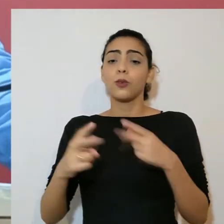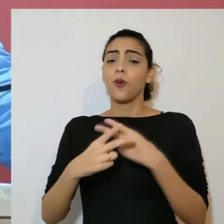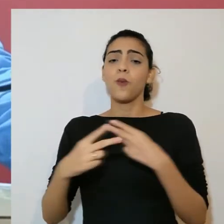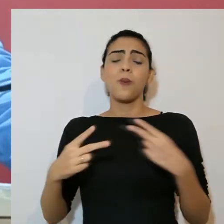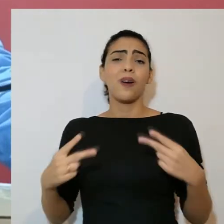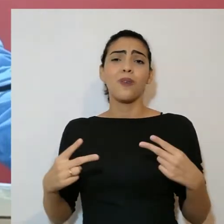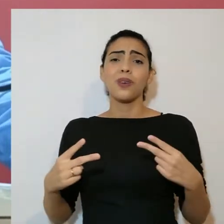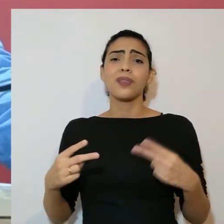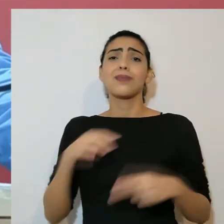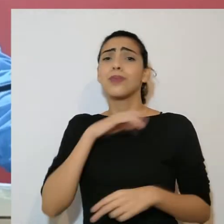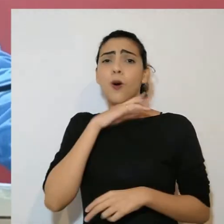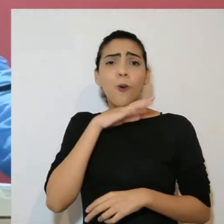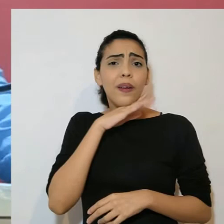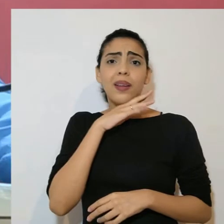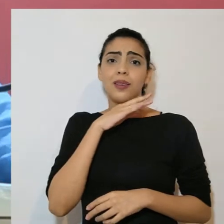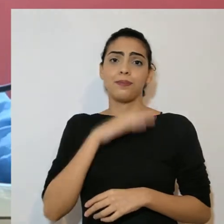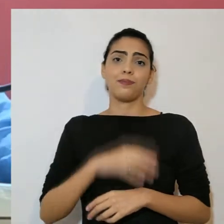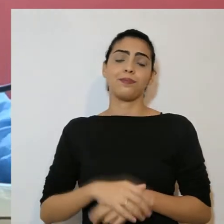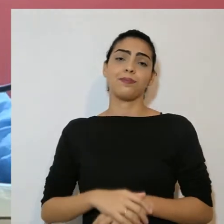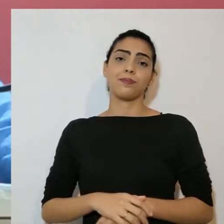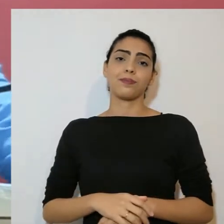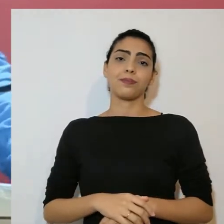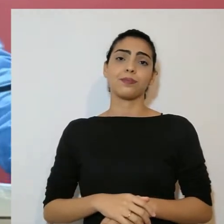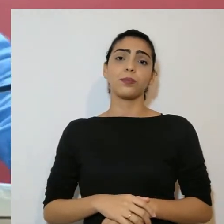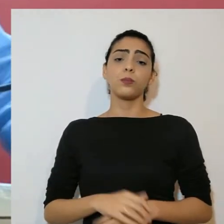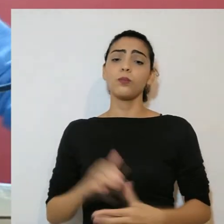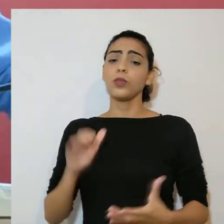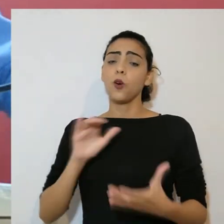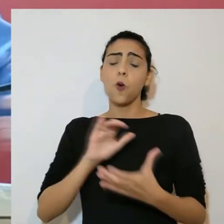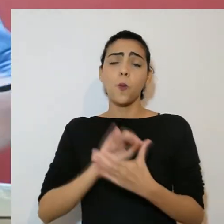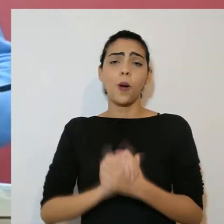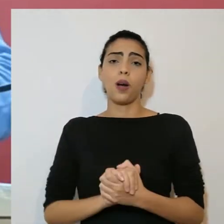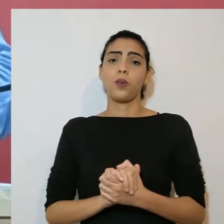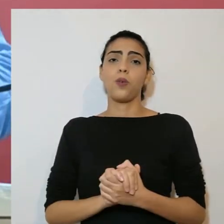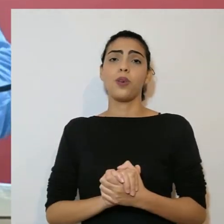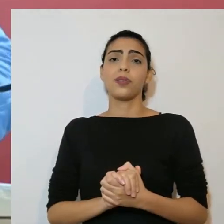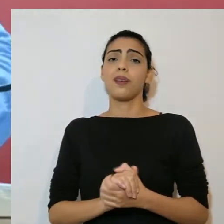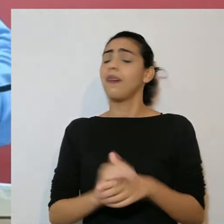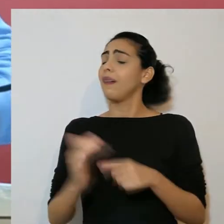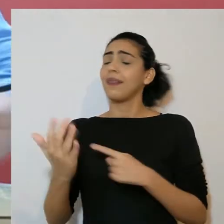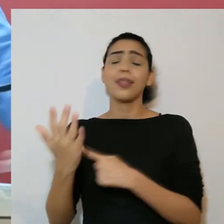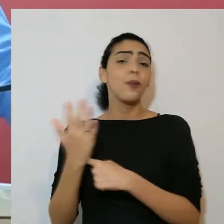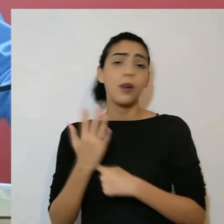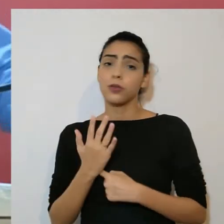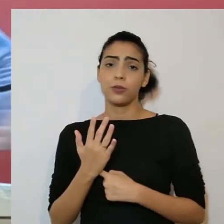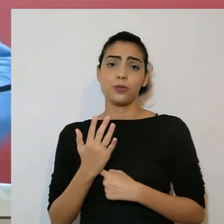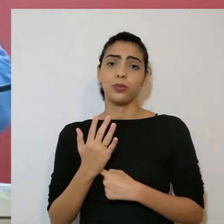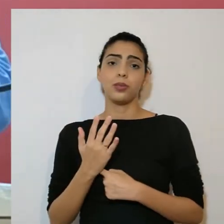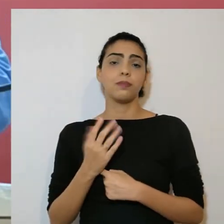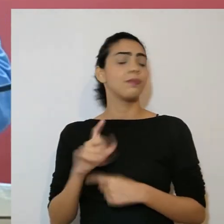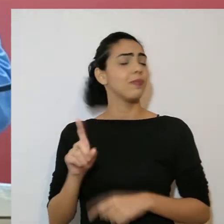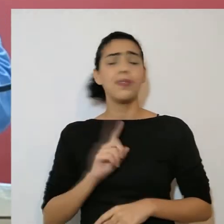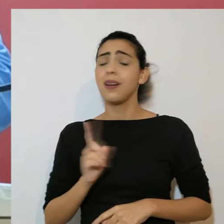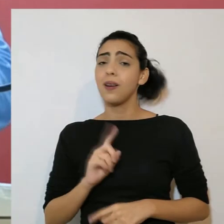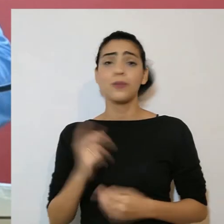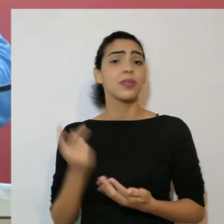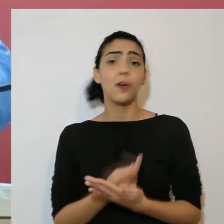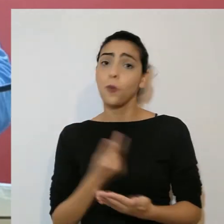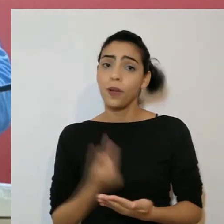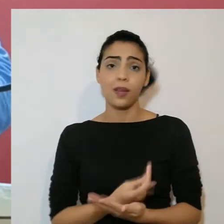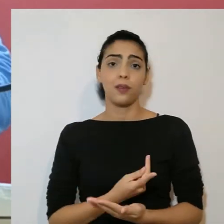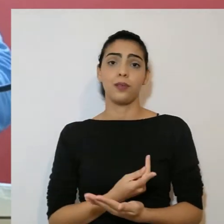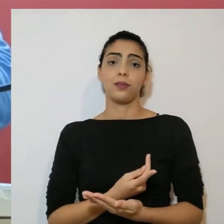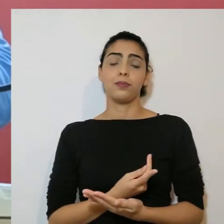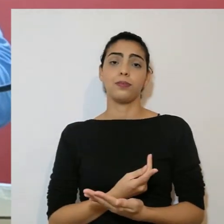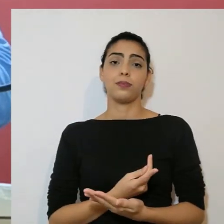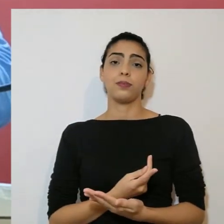algo ruim, como algo negativo, como algo que não vai ajudar você. Isso é